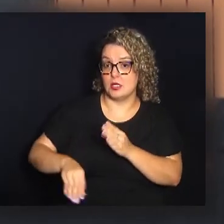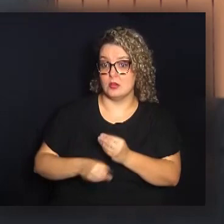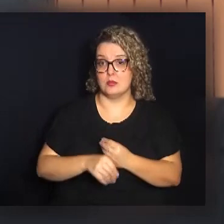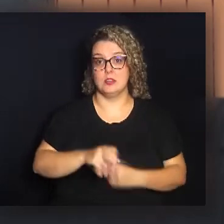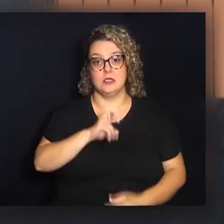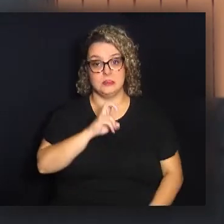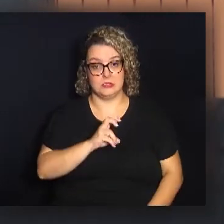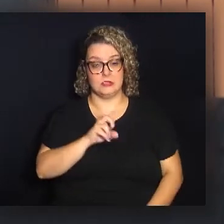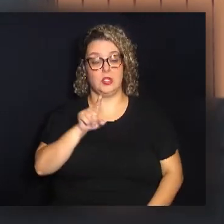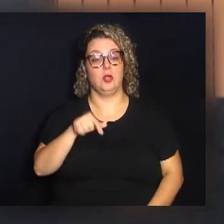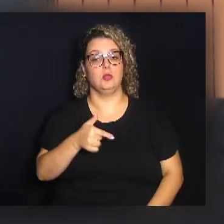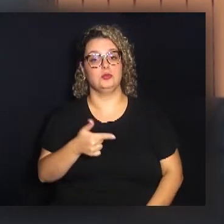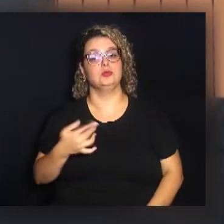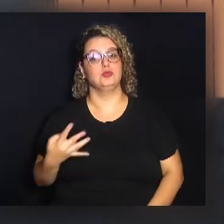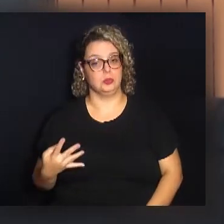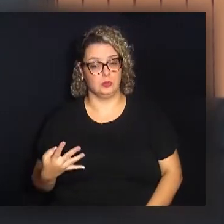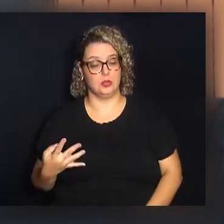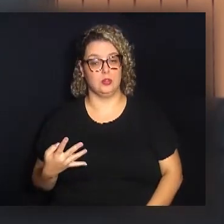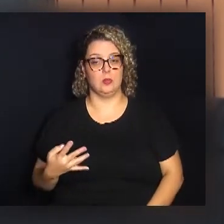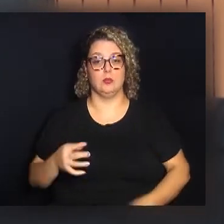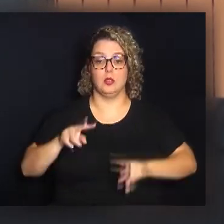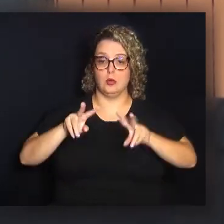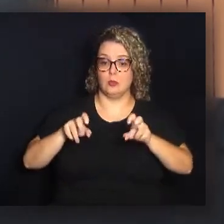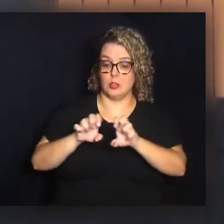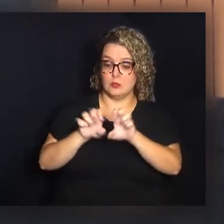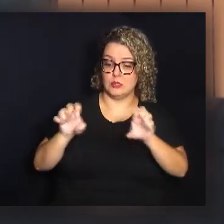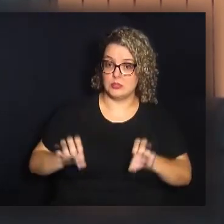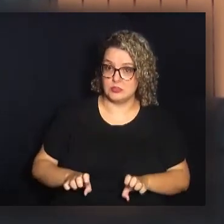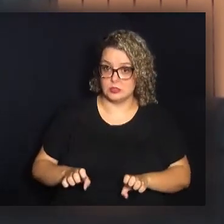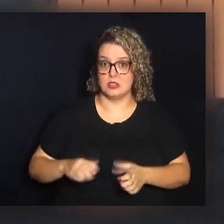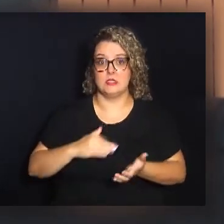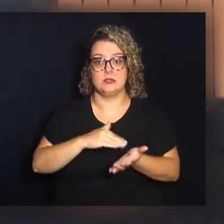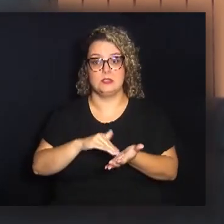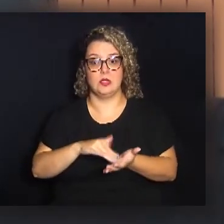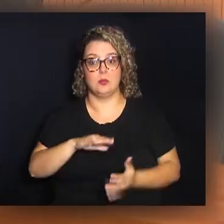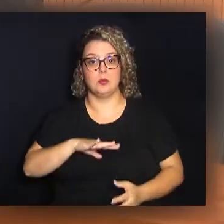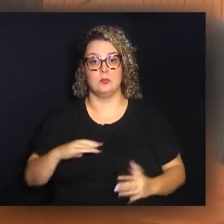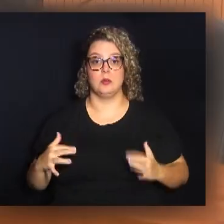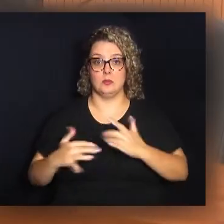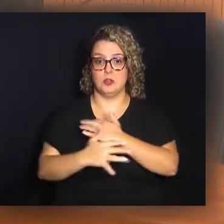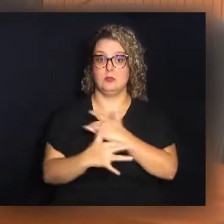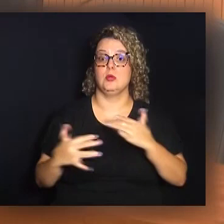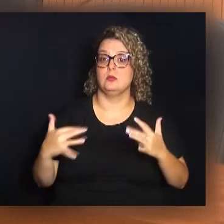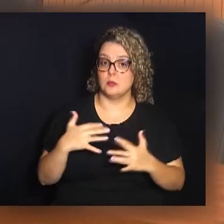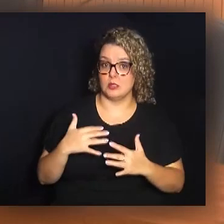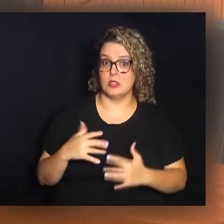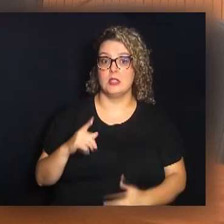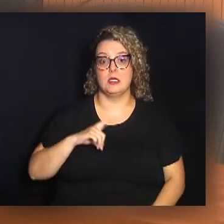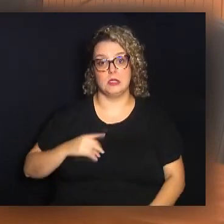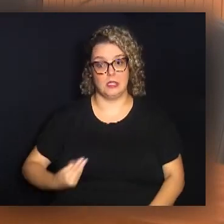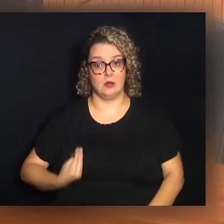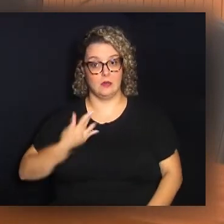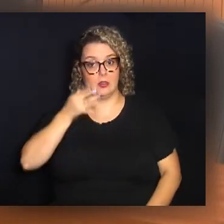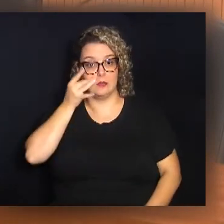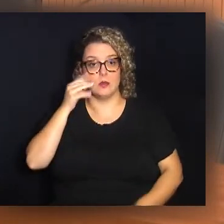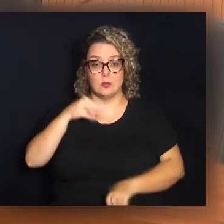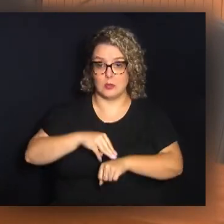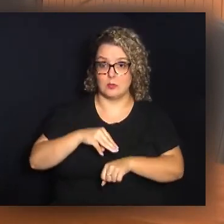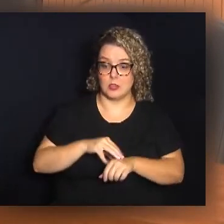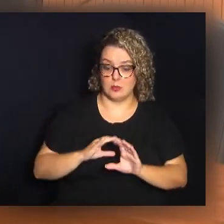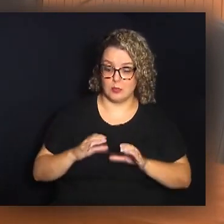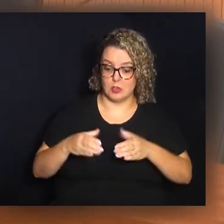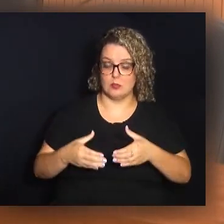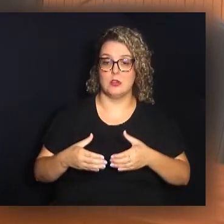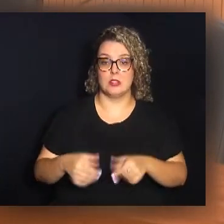complementar 5 de 2024 sobre a estrutura da Secretaria Municipal de Urbanismo e contou com a presença dos